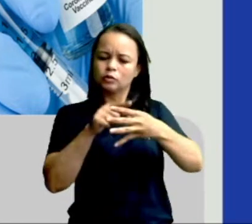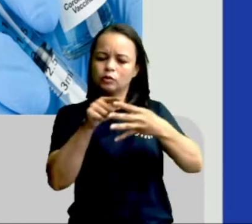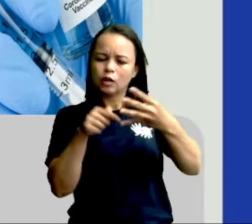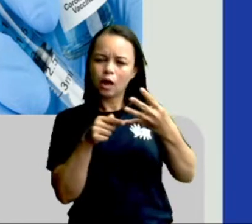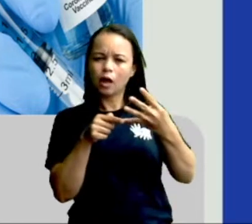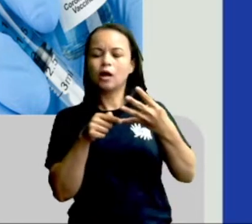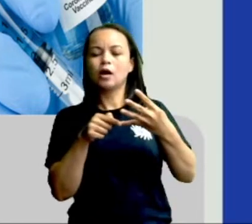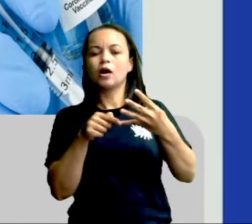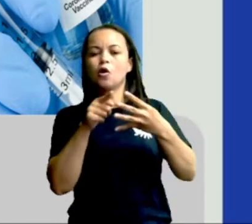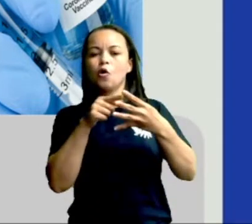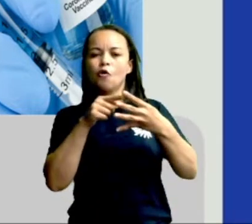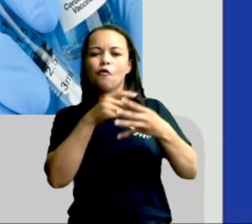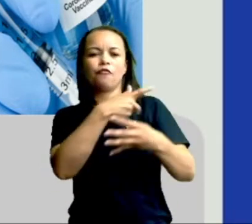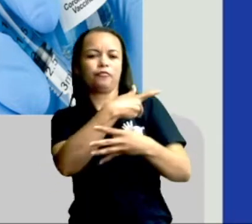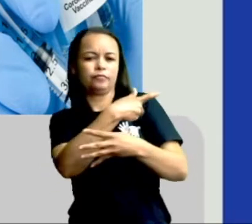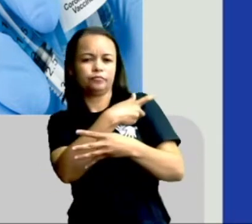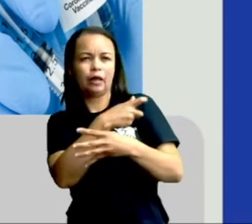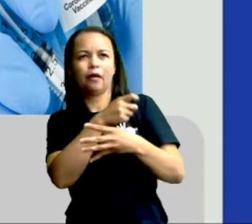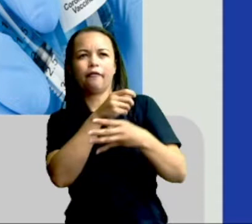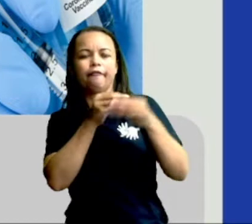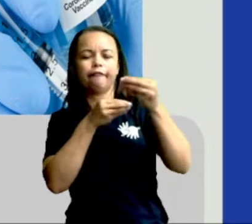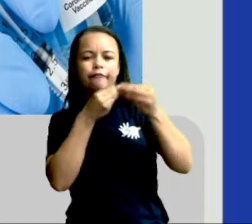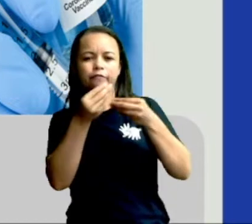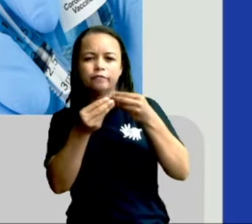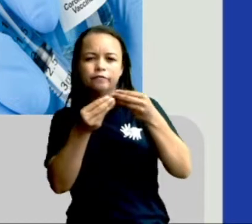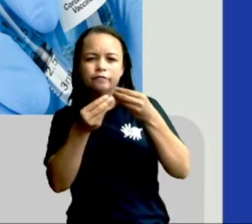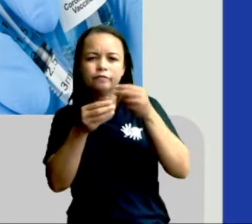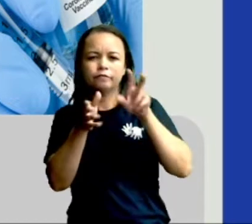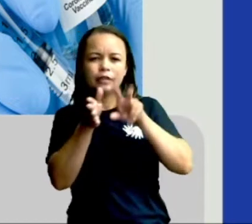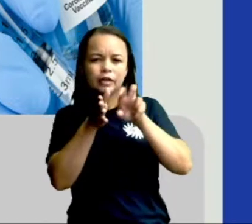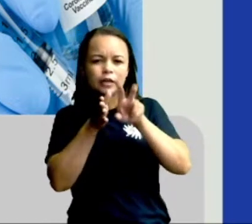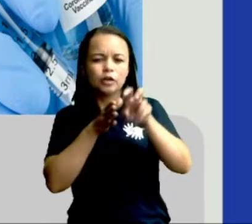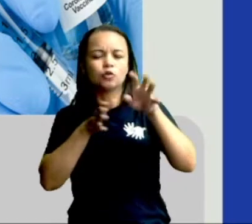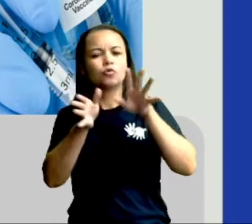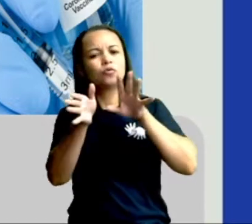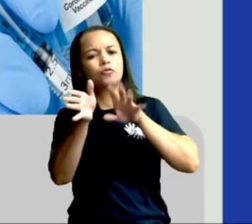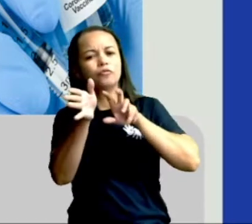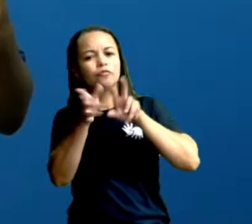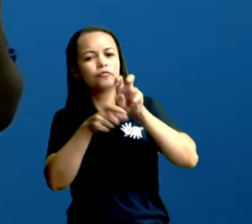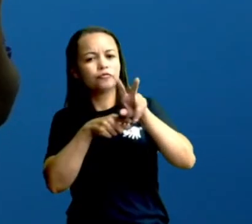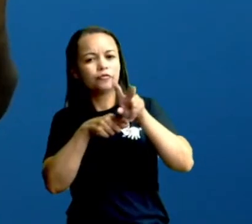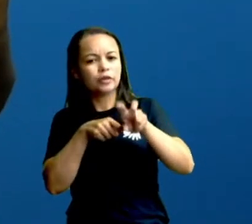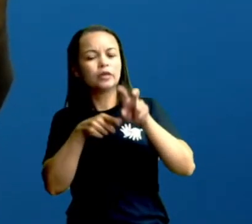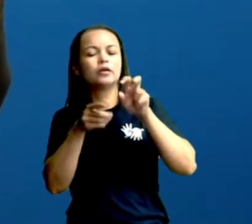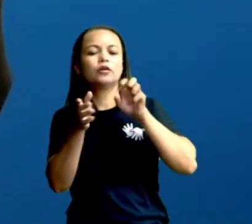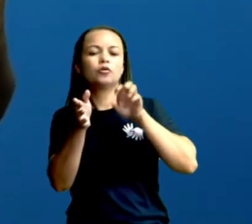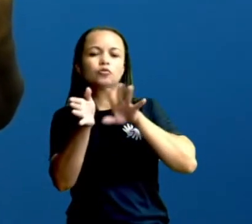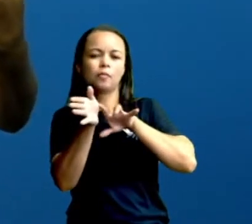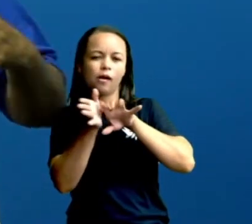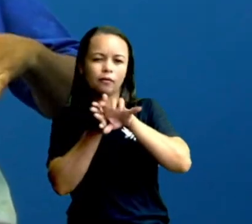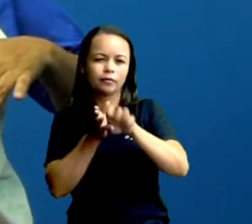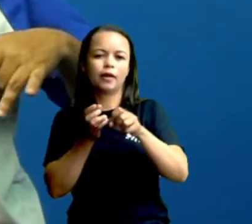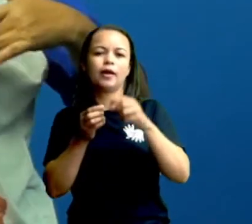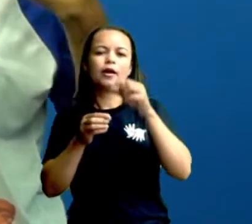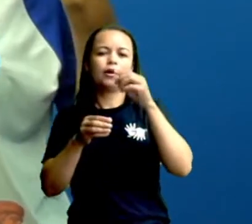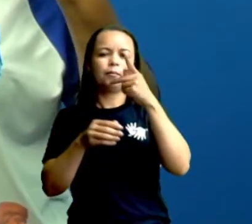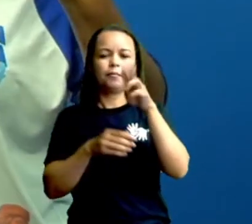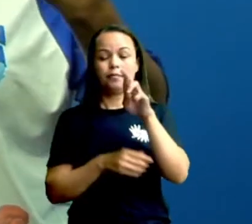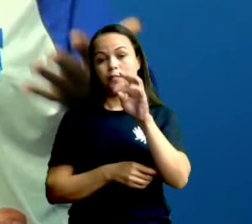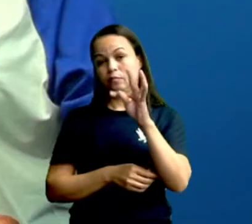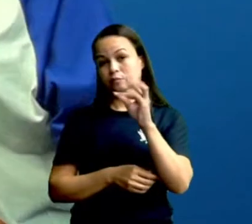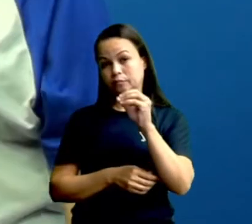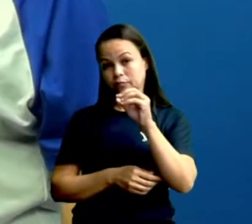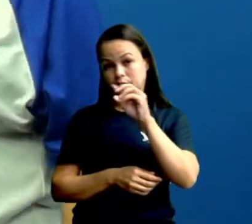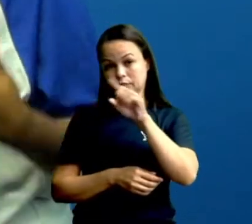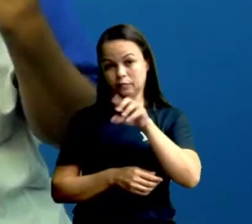fungos, enfraquecidos, mortos ou em pedaços. Então, vejam só, embora, pessoal, as